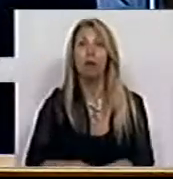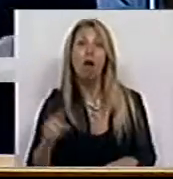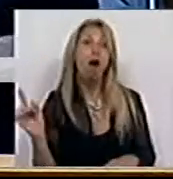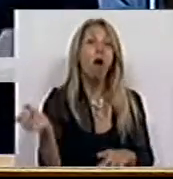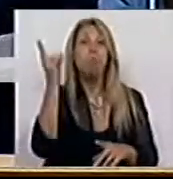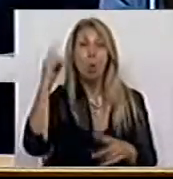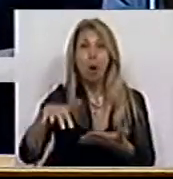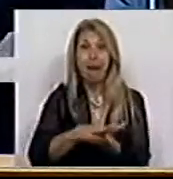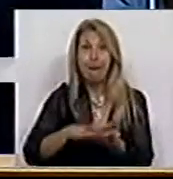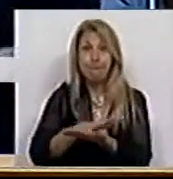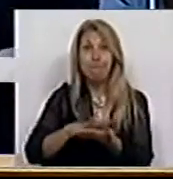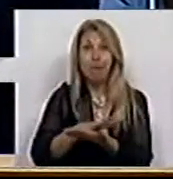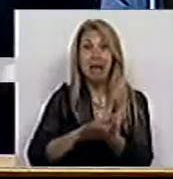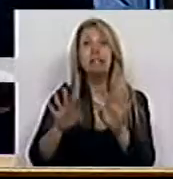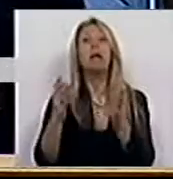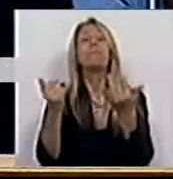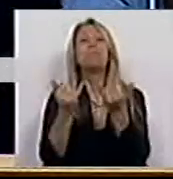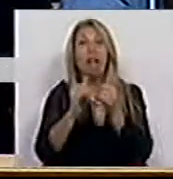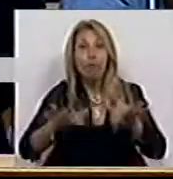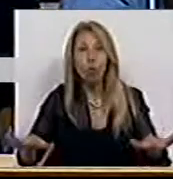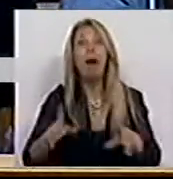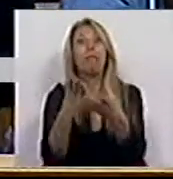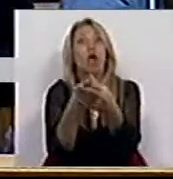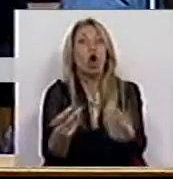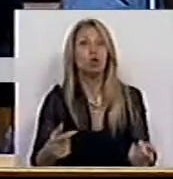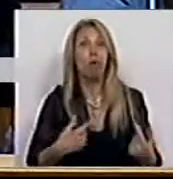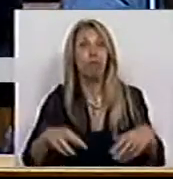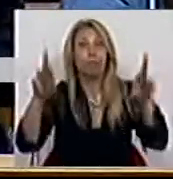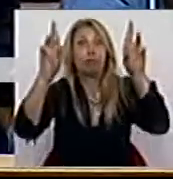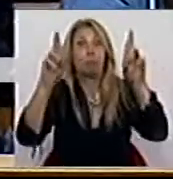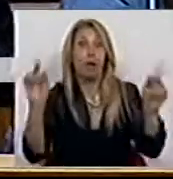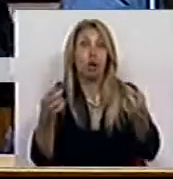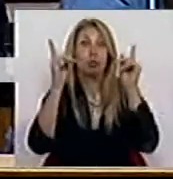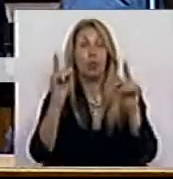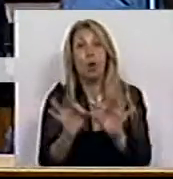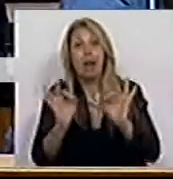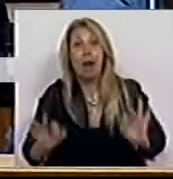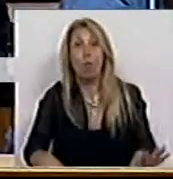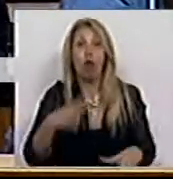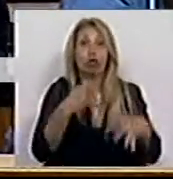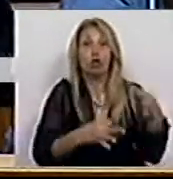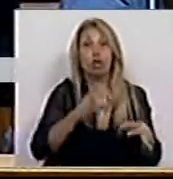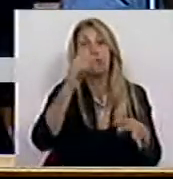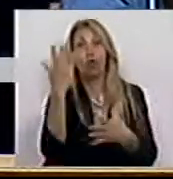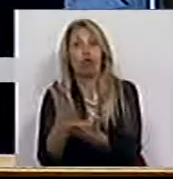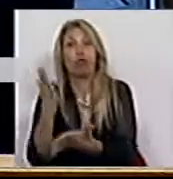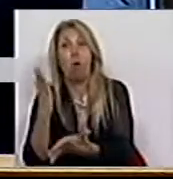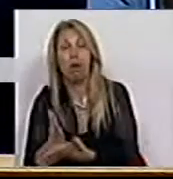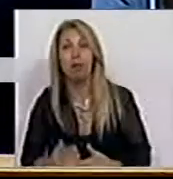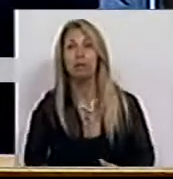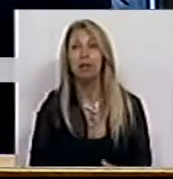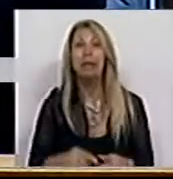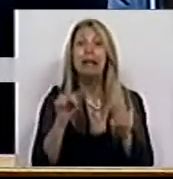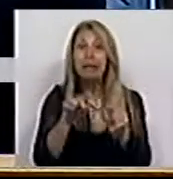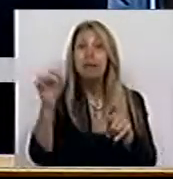uma plataforma informática vai resolver, espera-se não seja igual nem à da Justiça nem à das escolas, e que essa